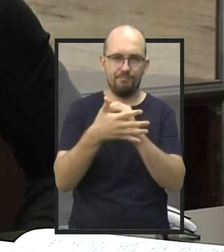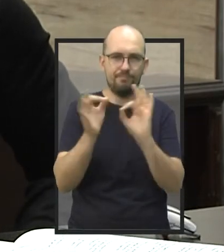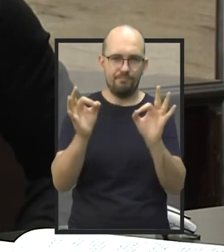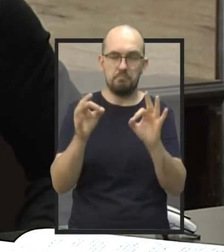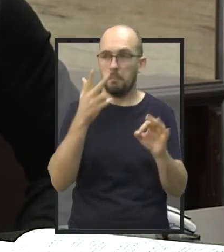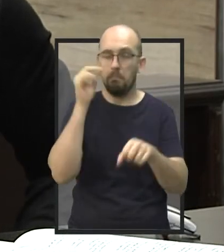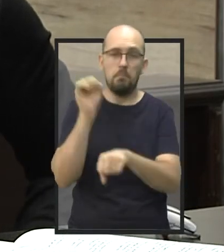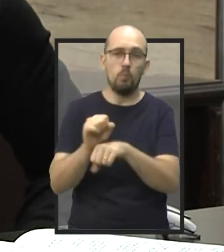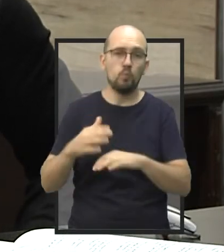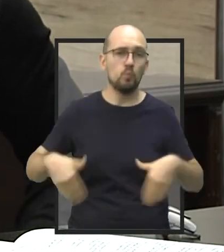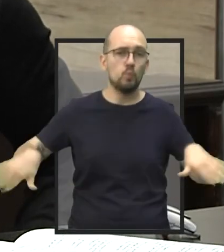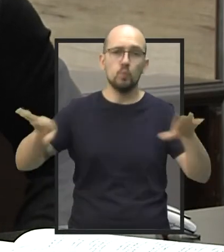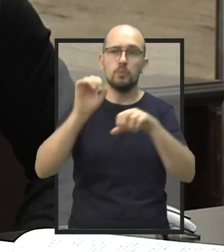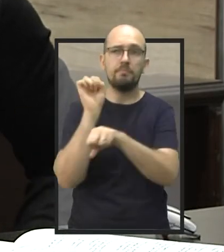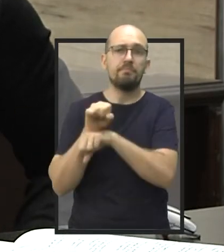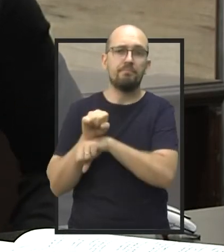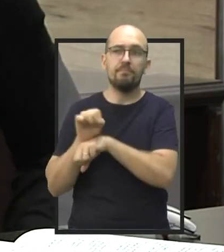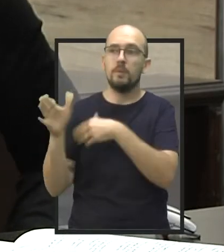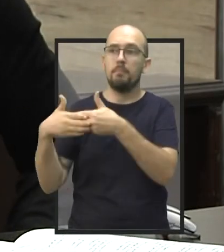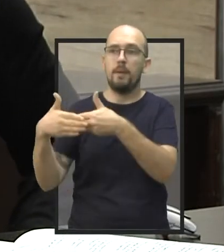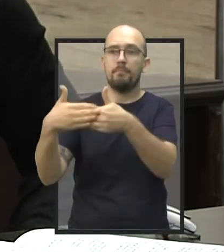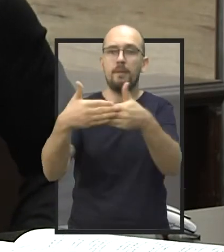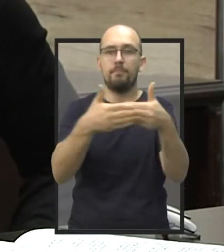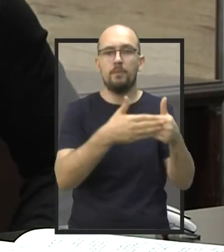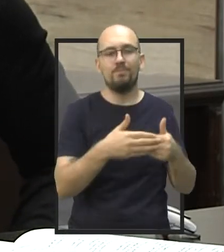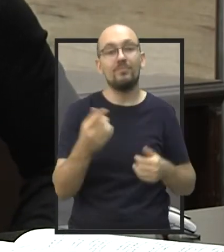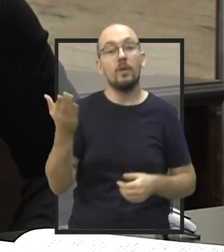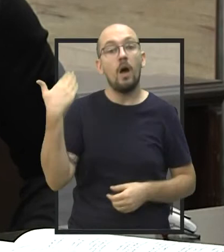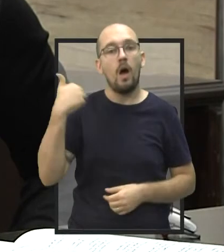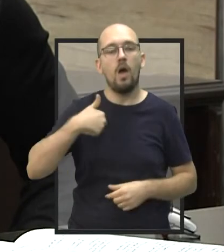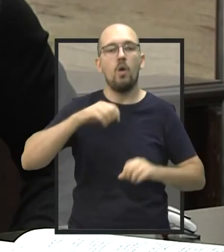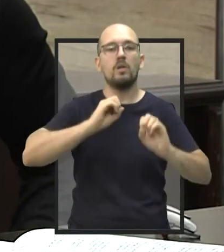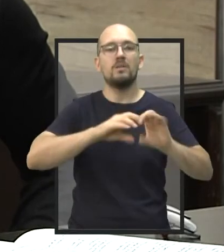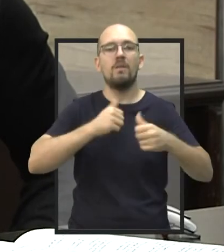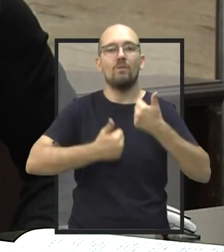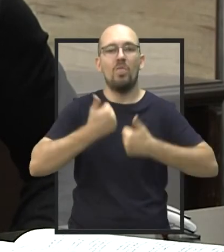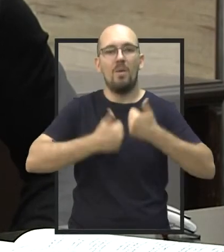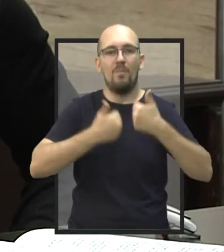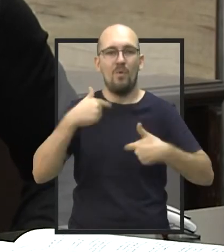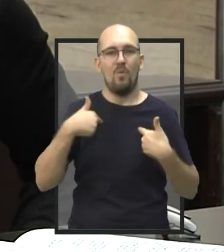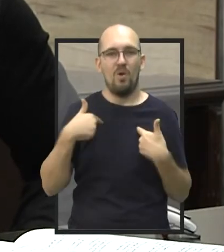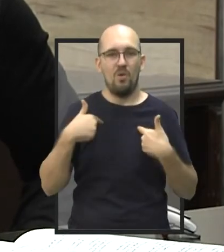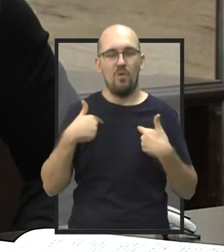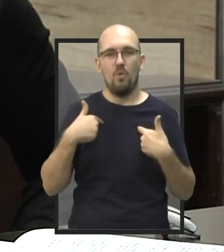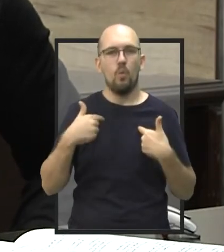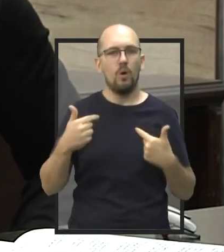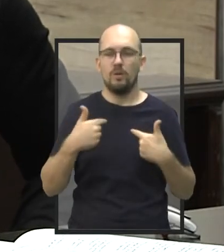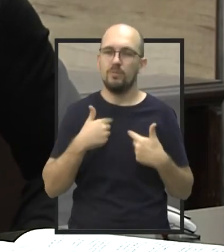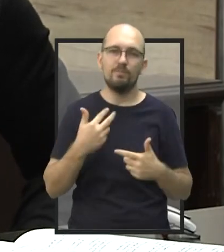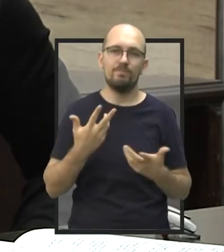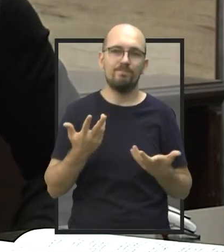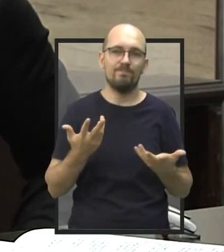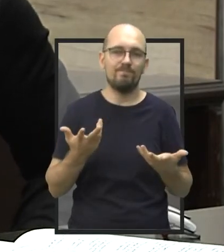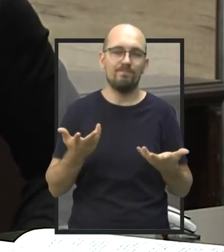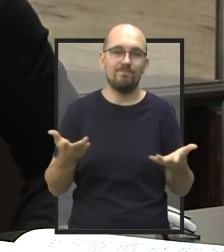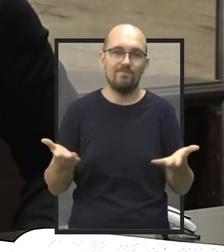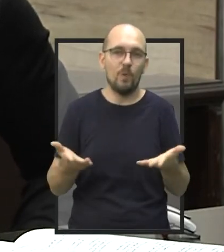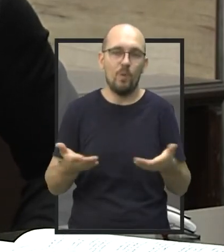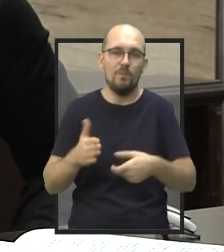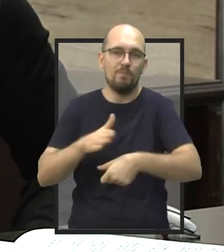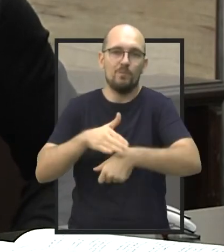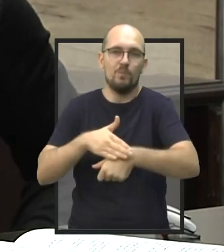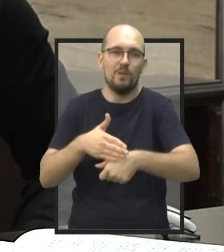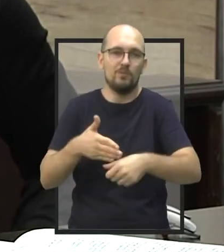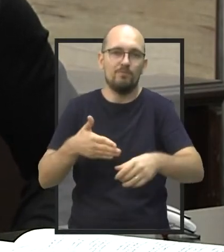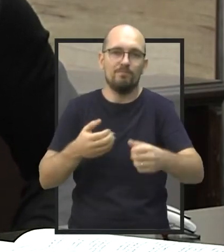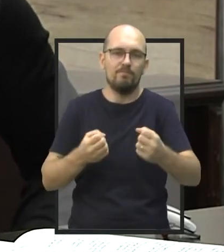parou tudo, né? Eu era um instrutor de futebol, eu não posso me envolver, não me envolvo, no momento